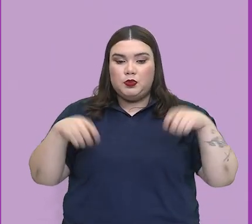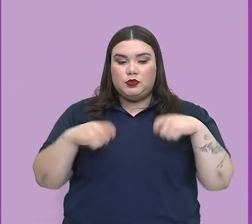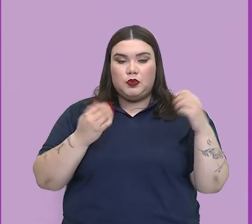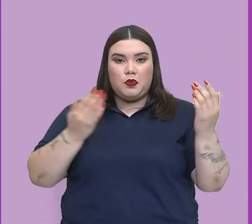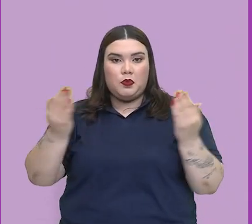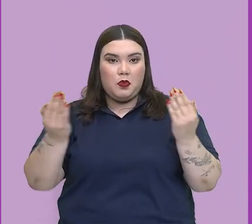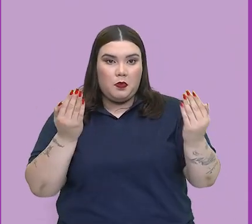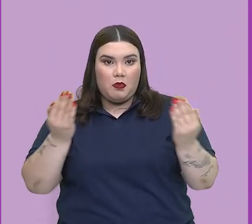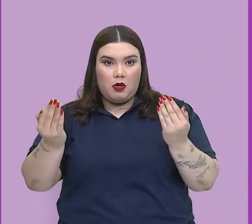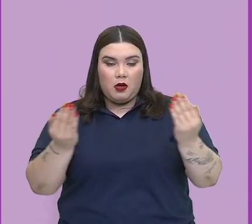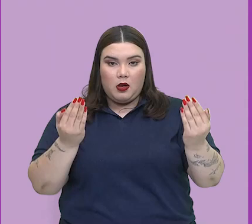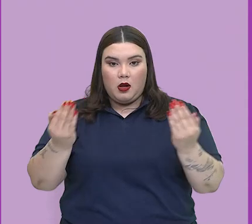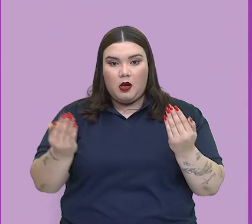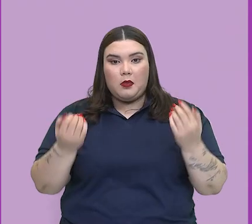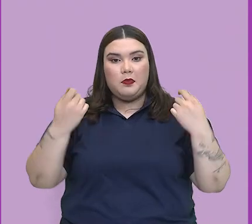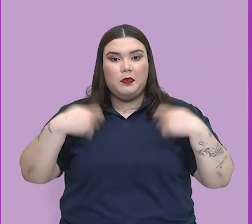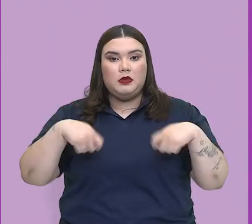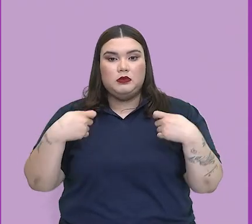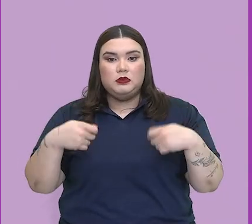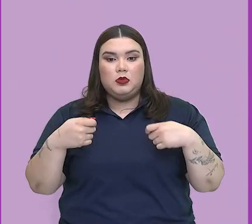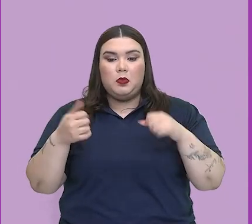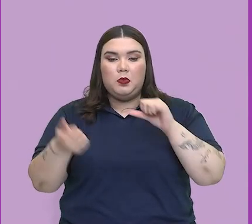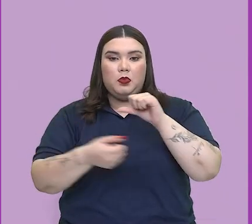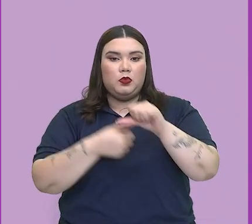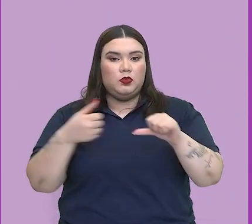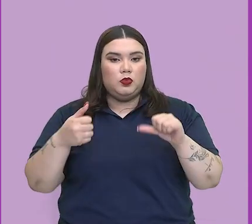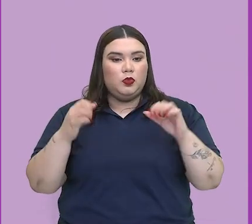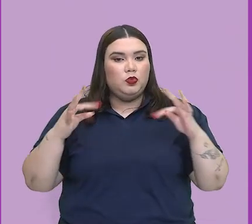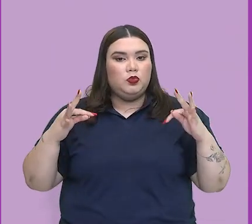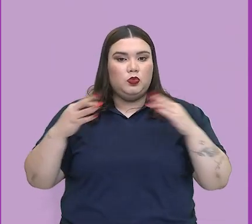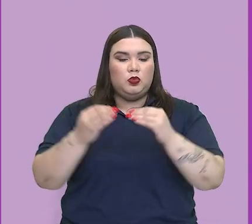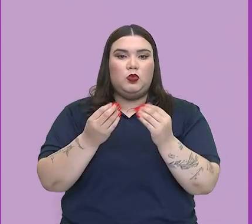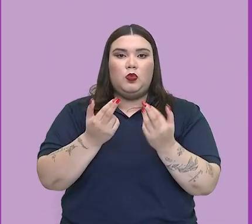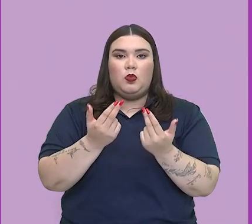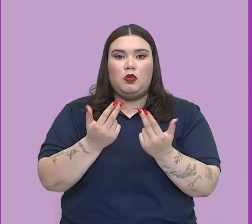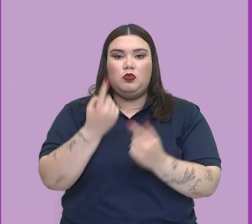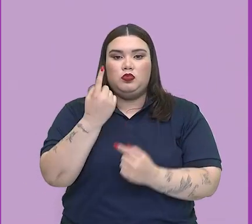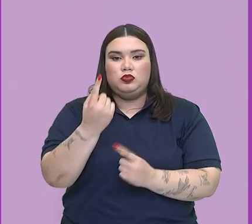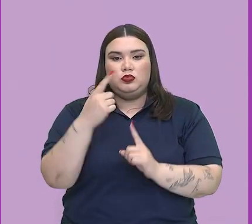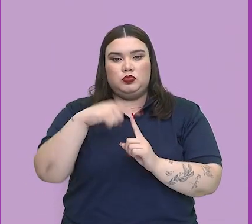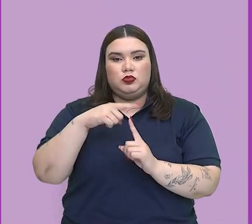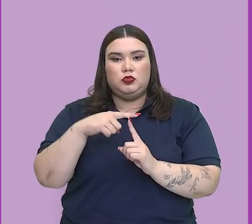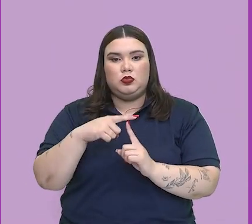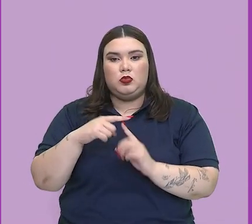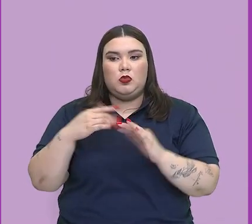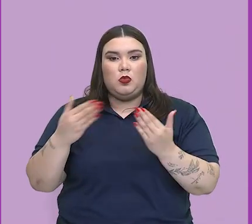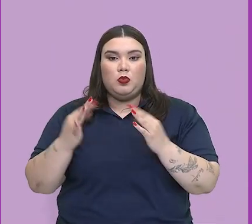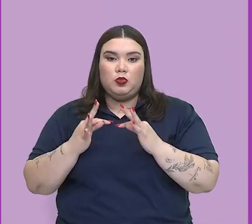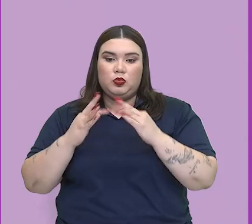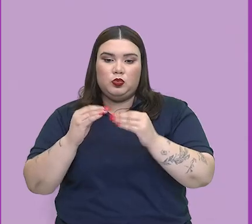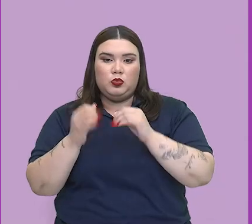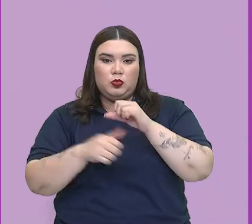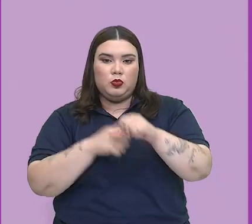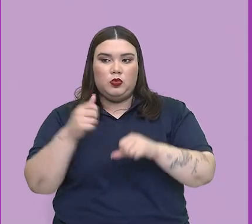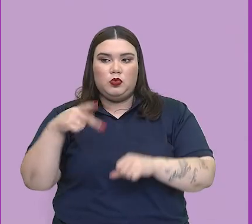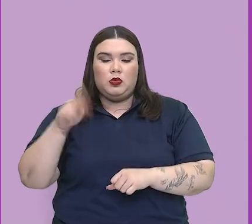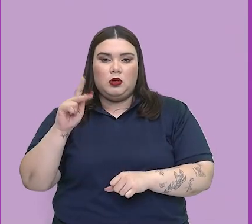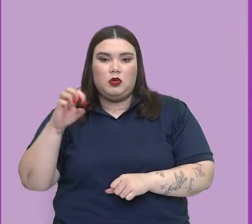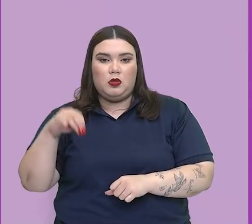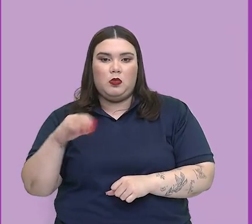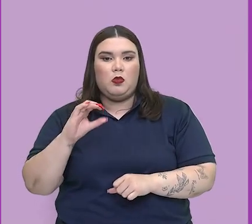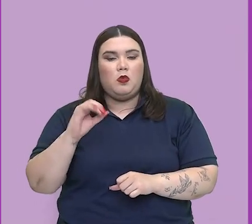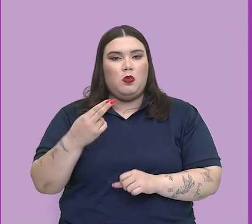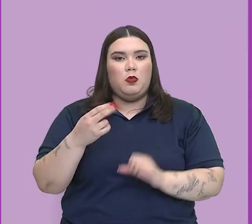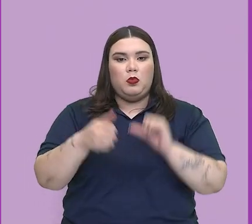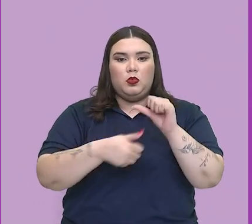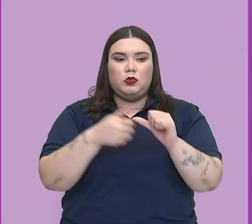unidade. Então, ou eu converto tudo para quilômetro, ou eu converto tudo para hectômetro. Aí sim eu vou conseguir comparar